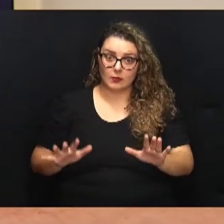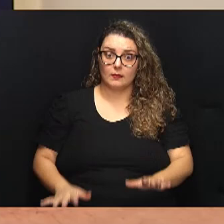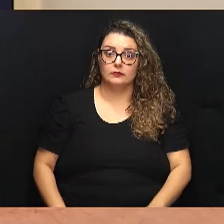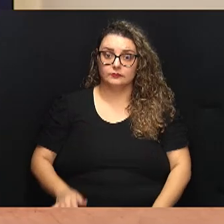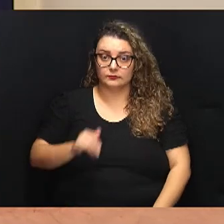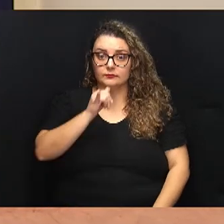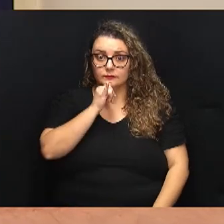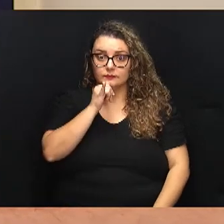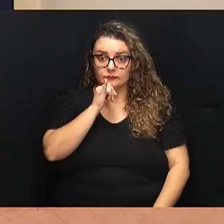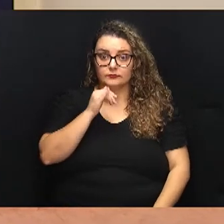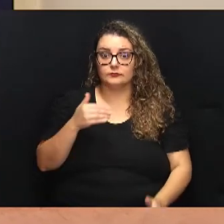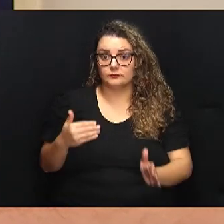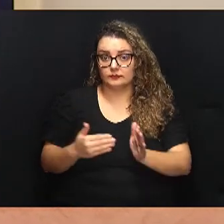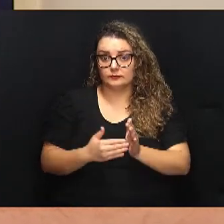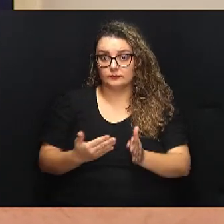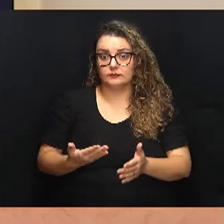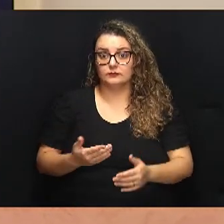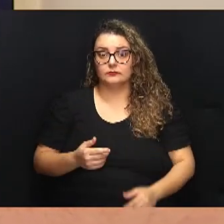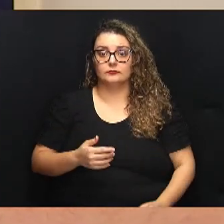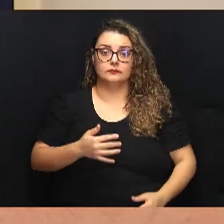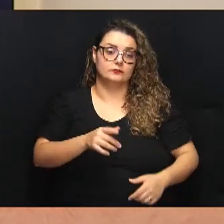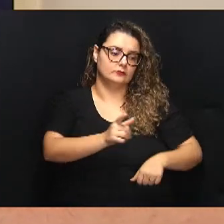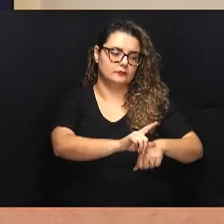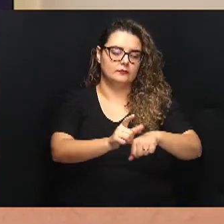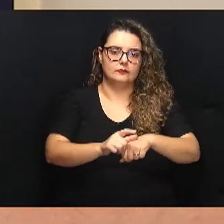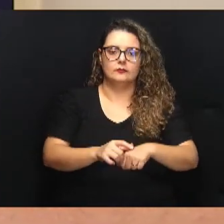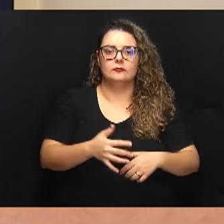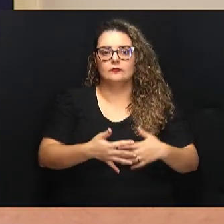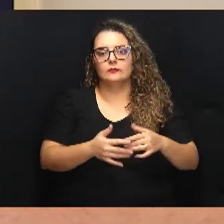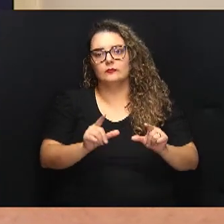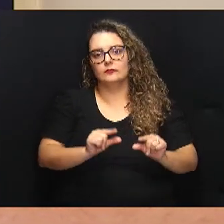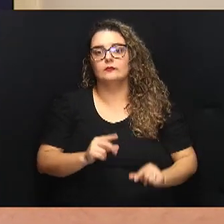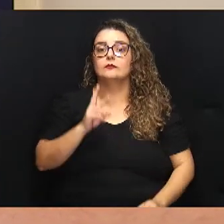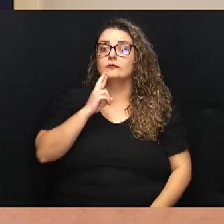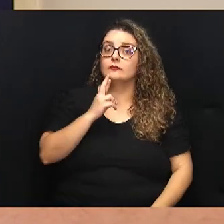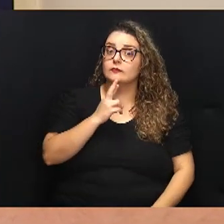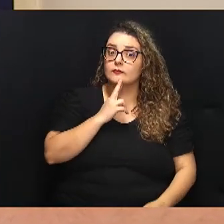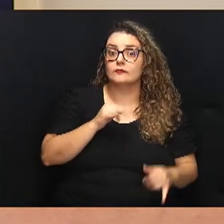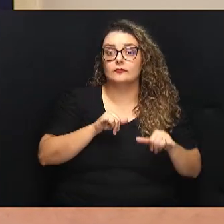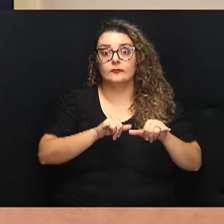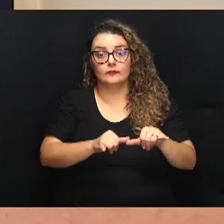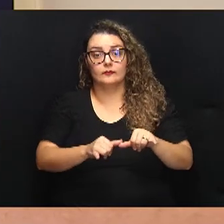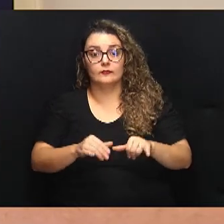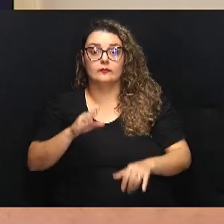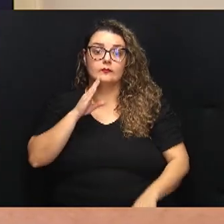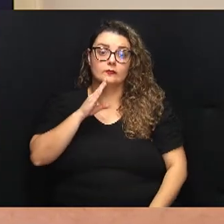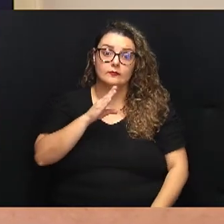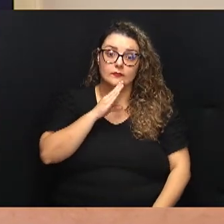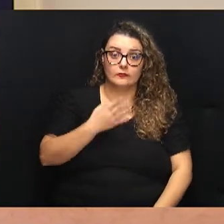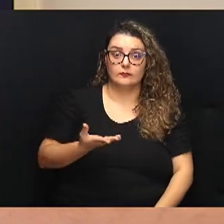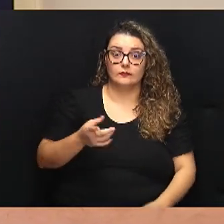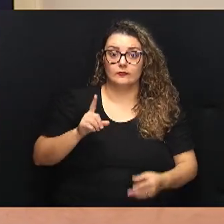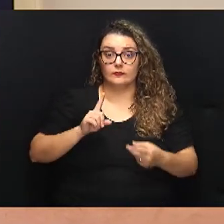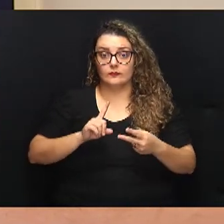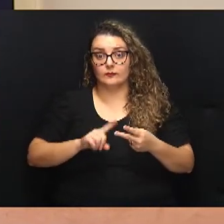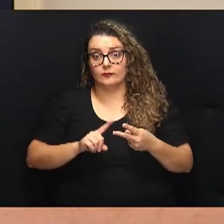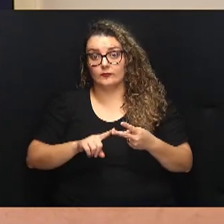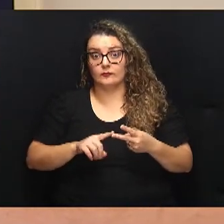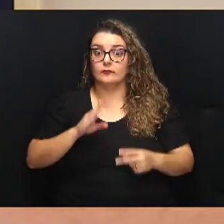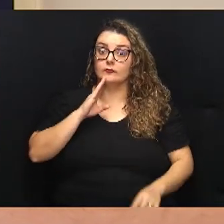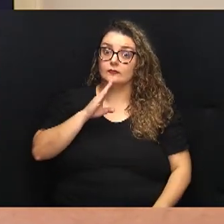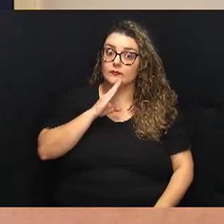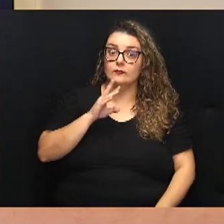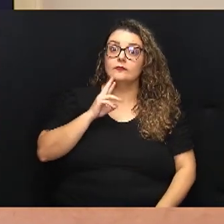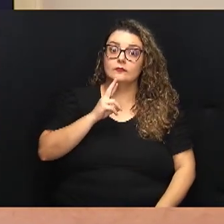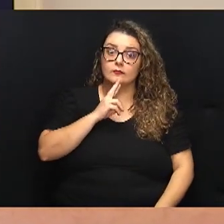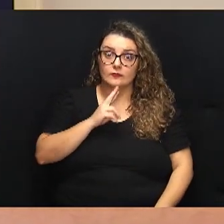exemplo até de comércio de baixa incomodidade. Um restaurante, um supermercado, um bar. Já se o bar ou restaurante